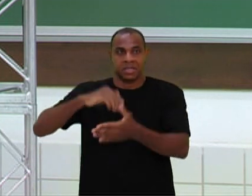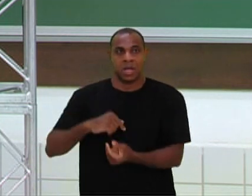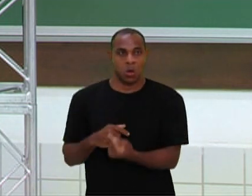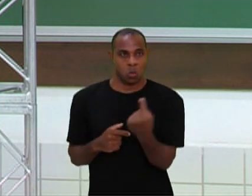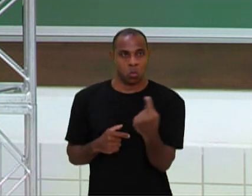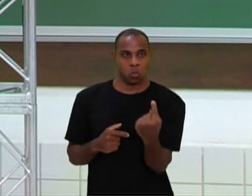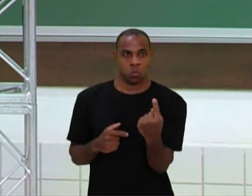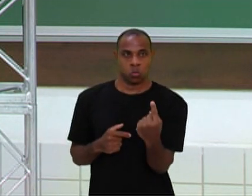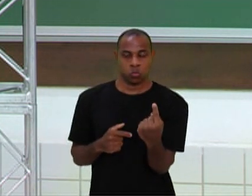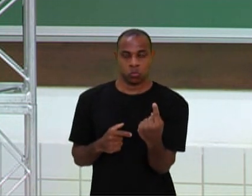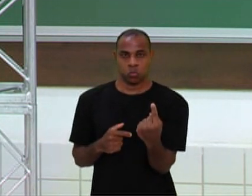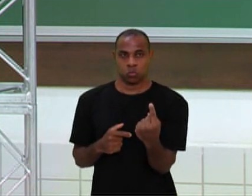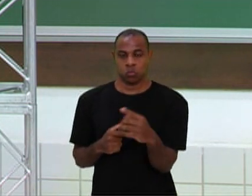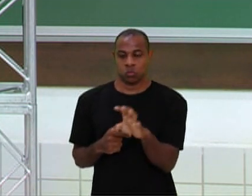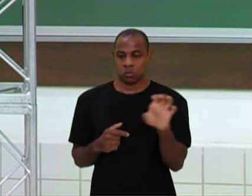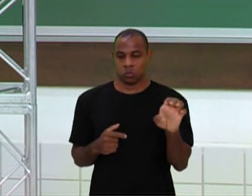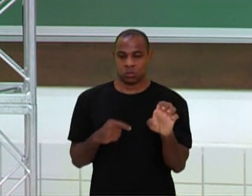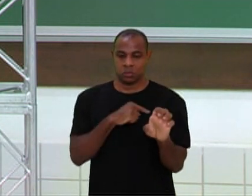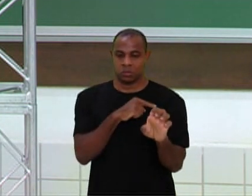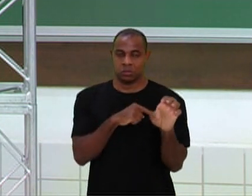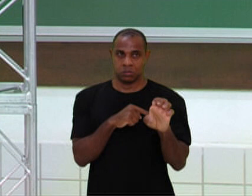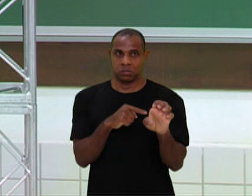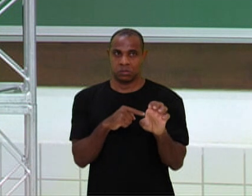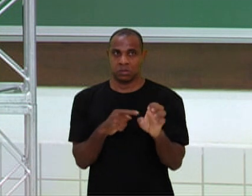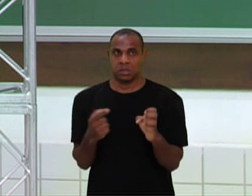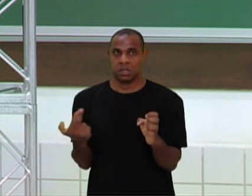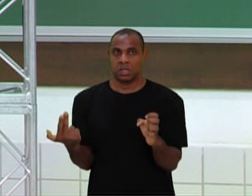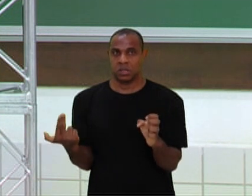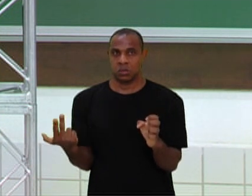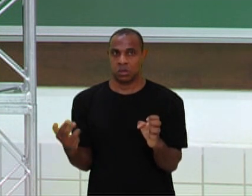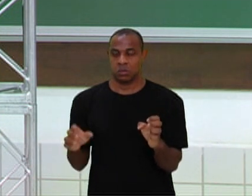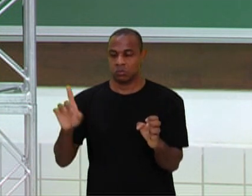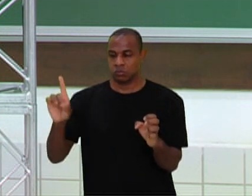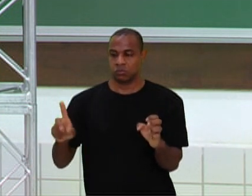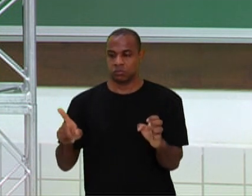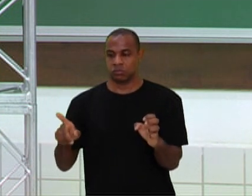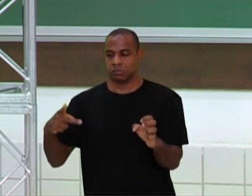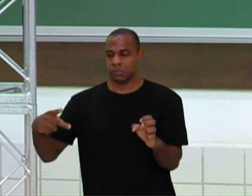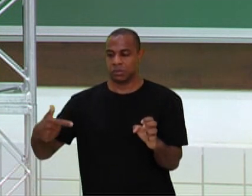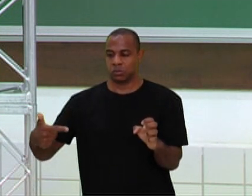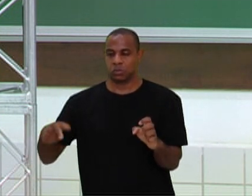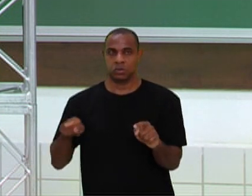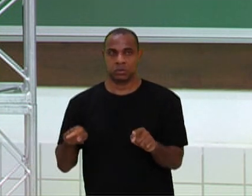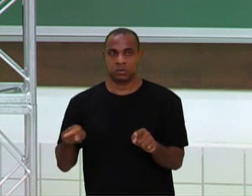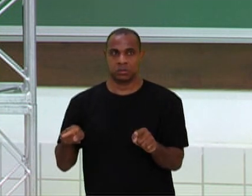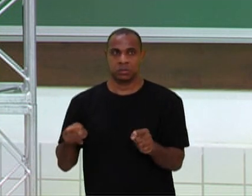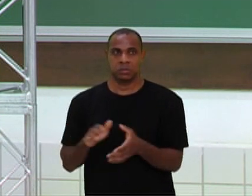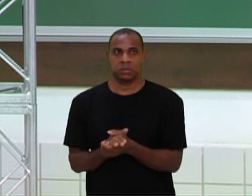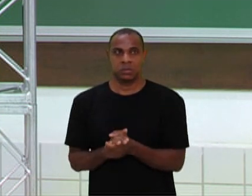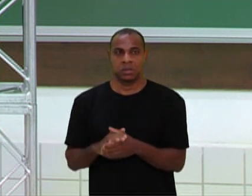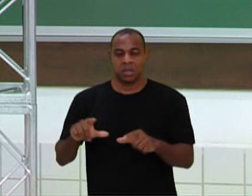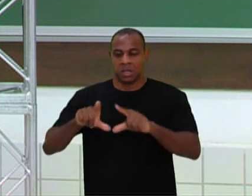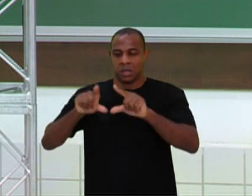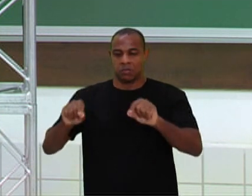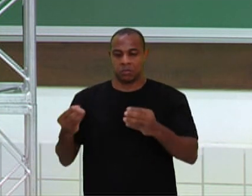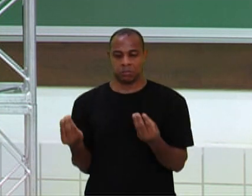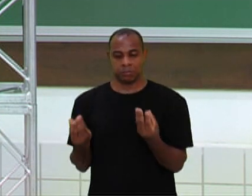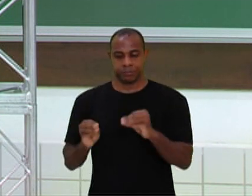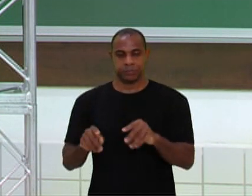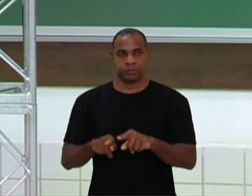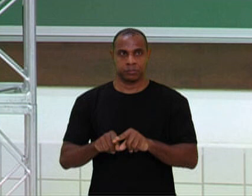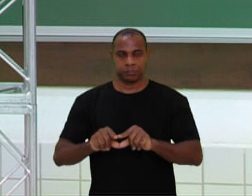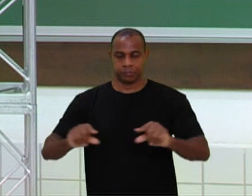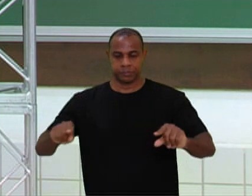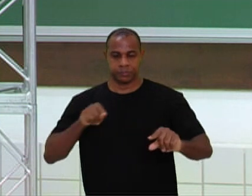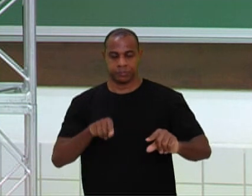1, do lado da esquerda, é igual à pressão do lado 2, do ramo da direita. Aplicando Steven, eu vou perceber que eu vou ter isso aqui,